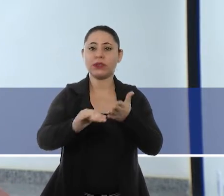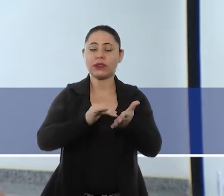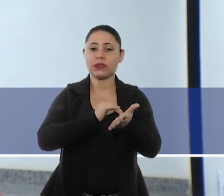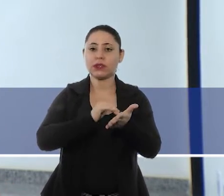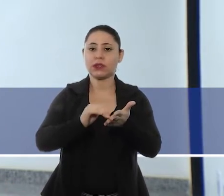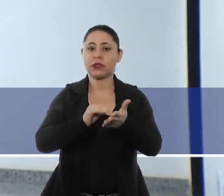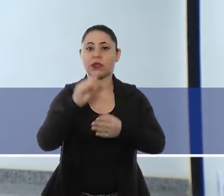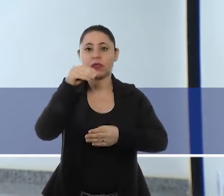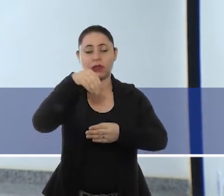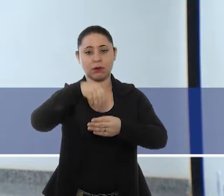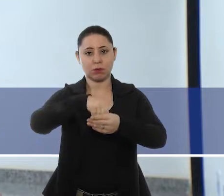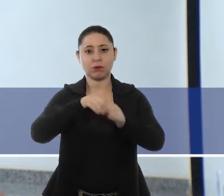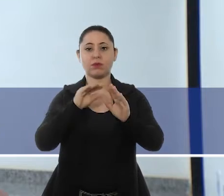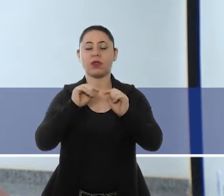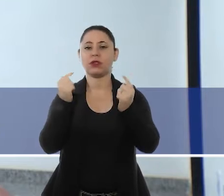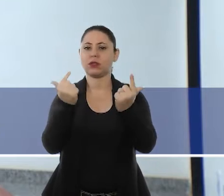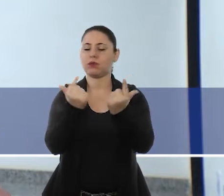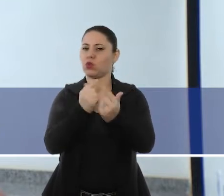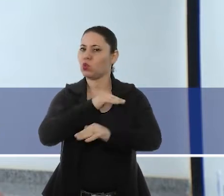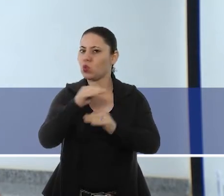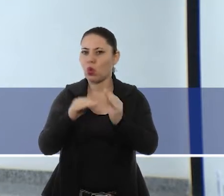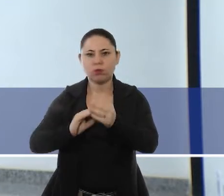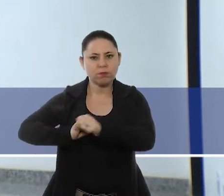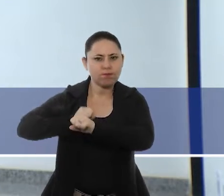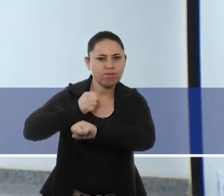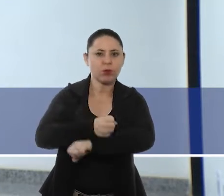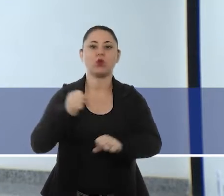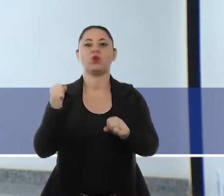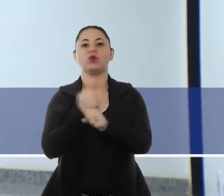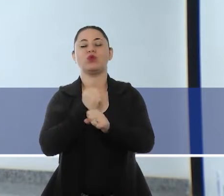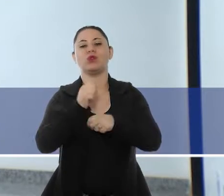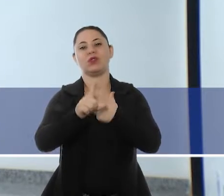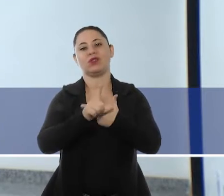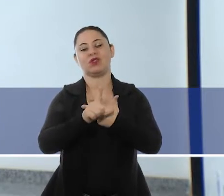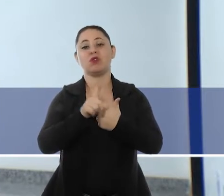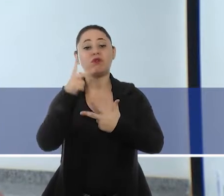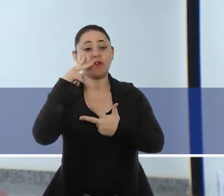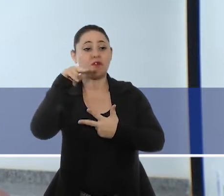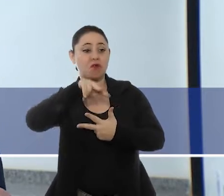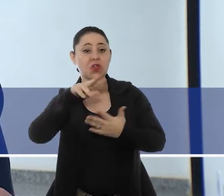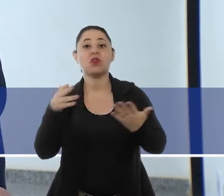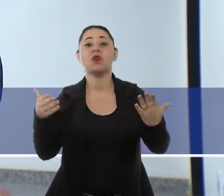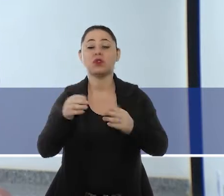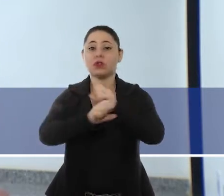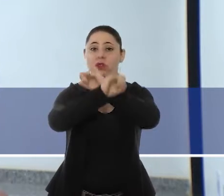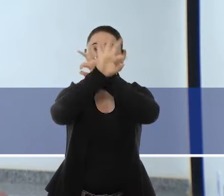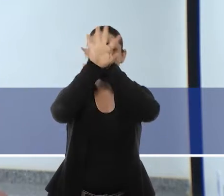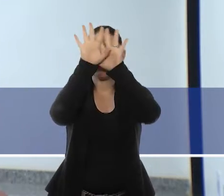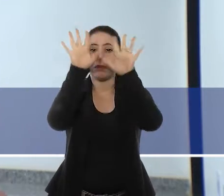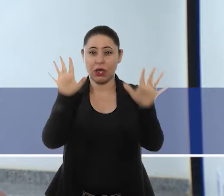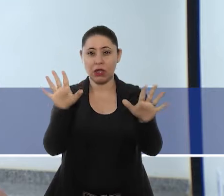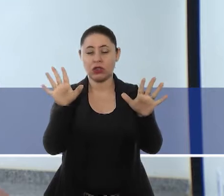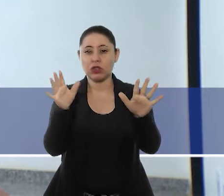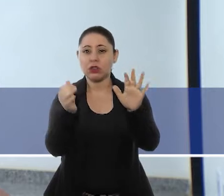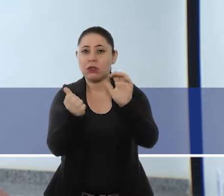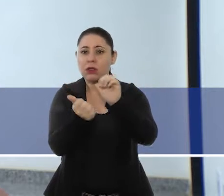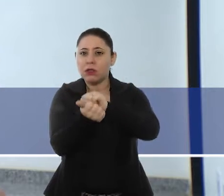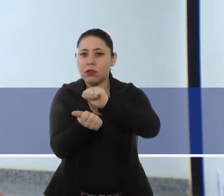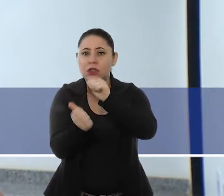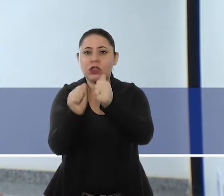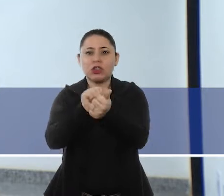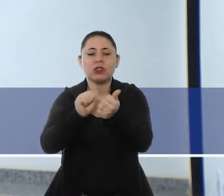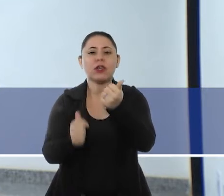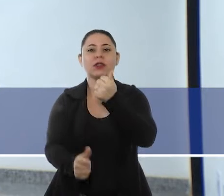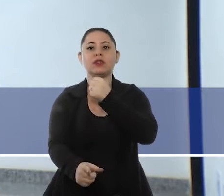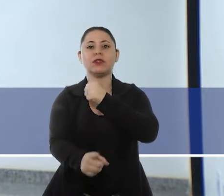as secretarias da nossa casa, todas empenhadas em construir um legislativo que vocês viram, transparente e um